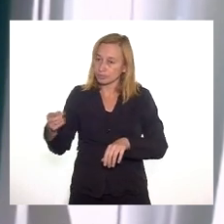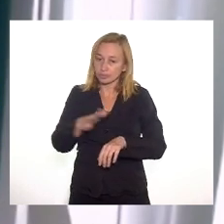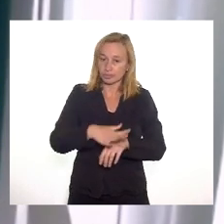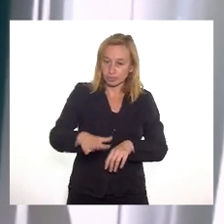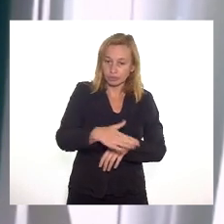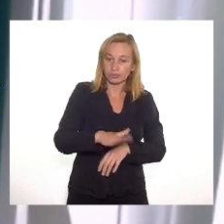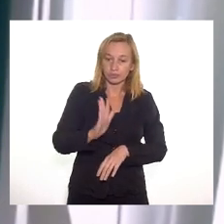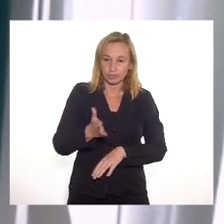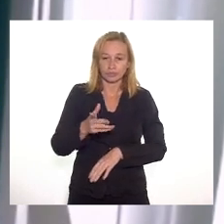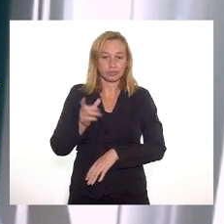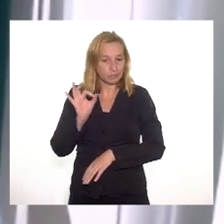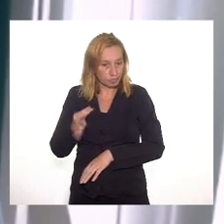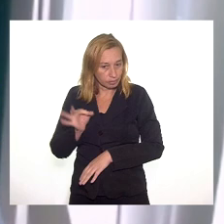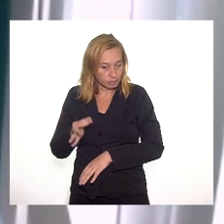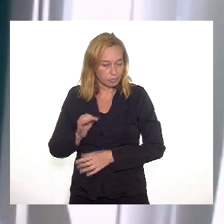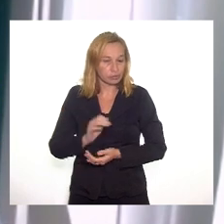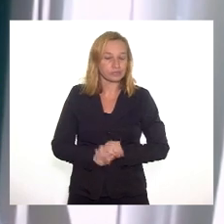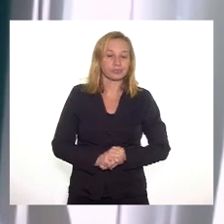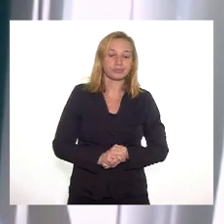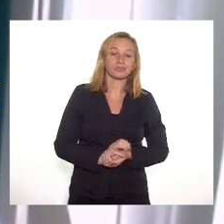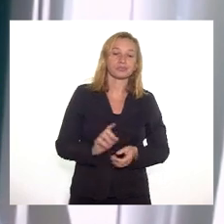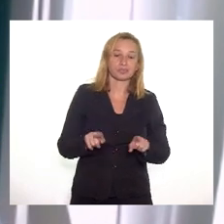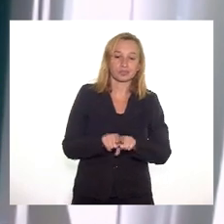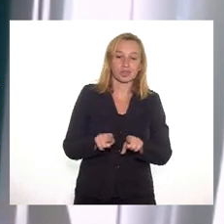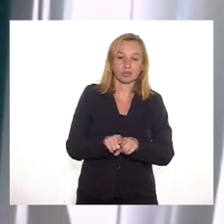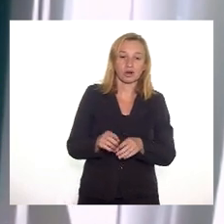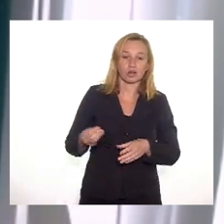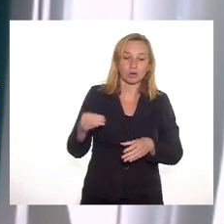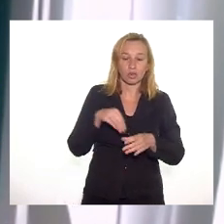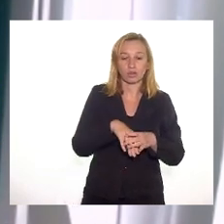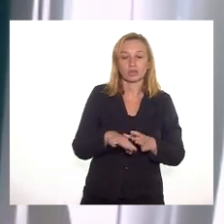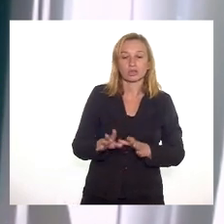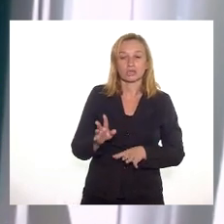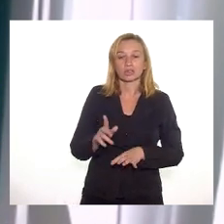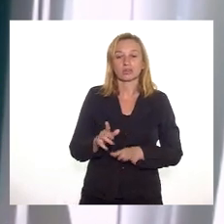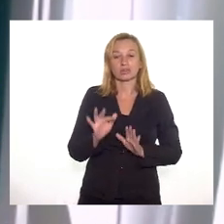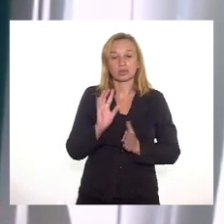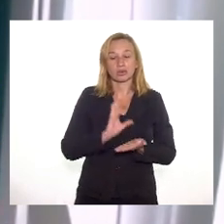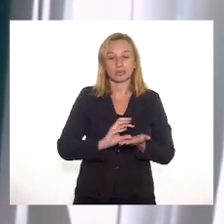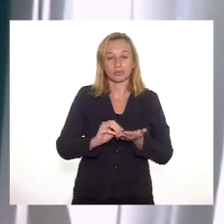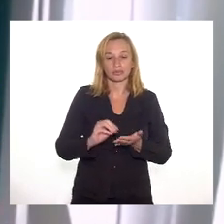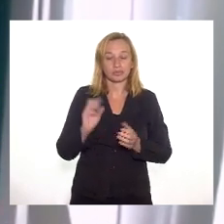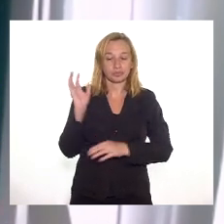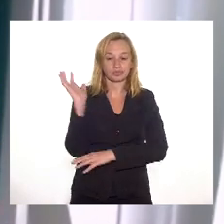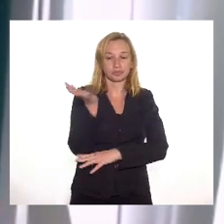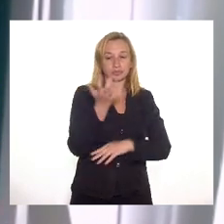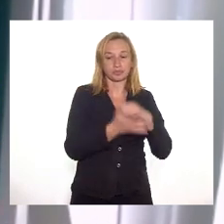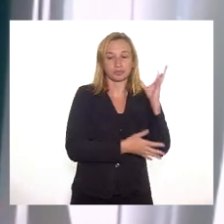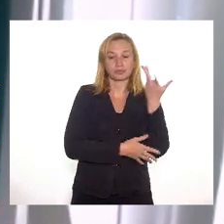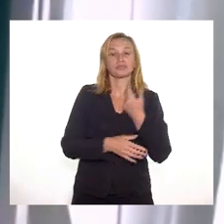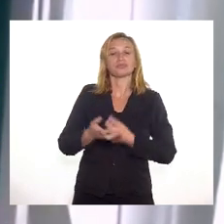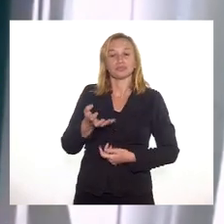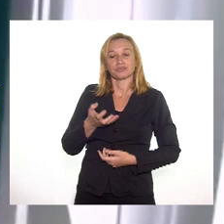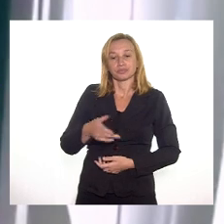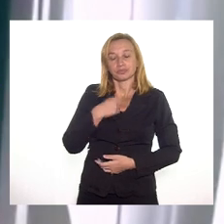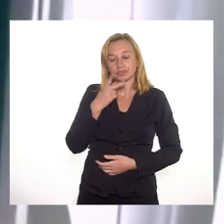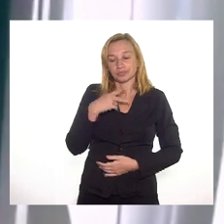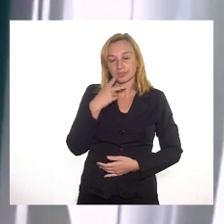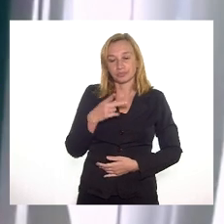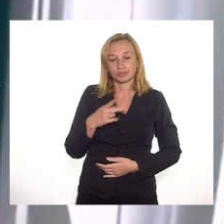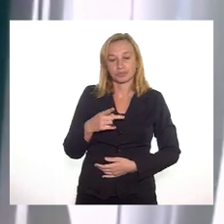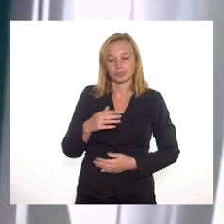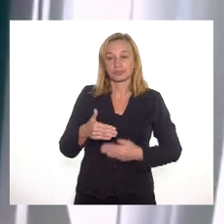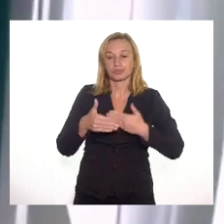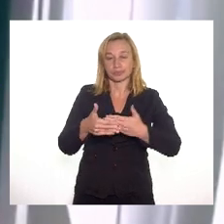estavam garantidas, inclusive também com a inclusão da pauta ambiental. Portanto, eu quero ressaltar como um